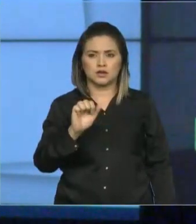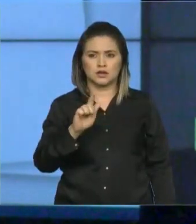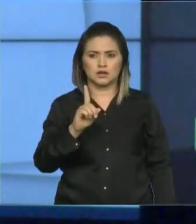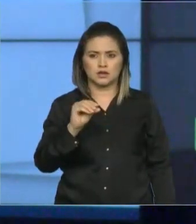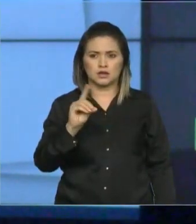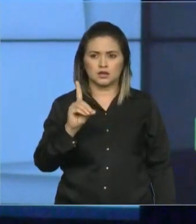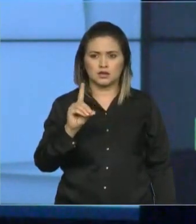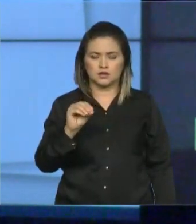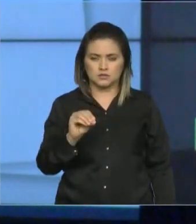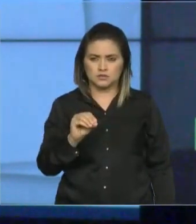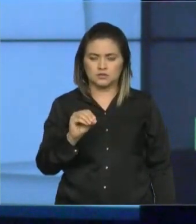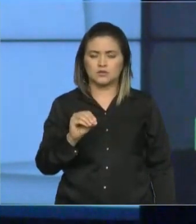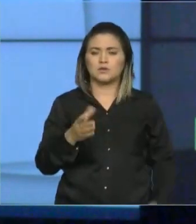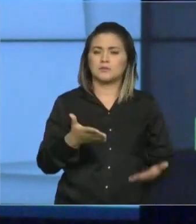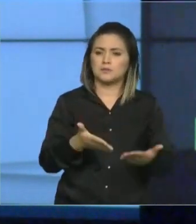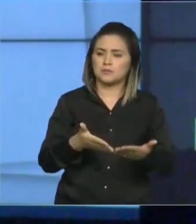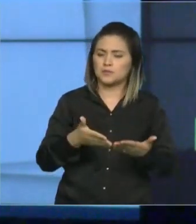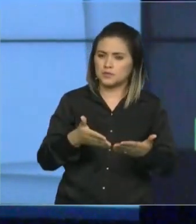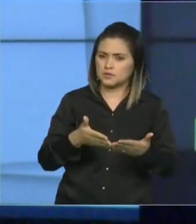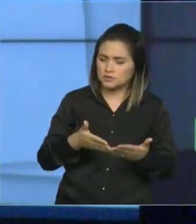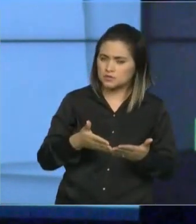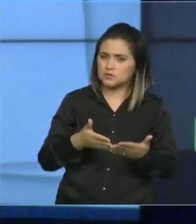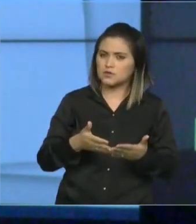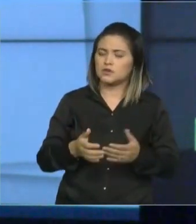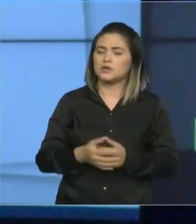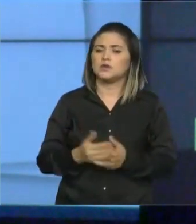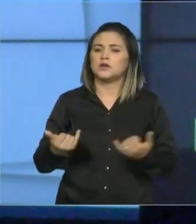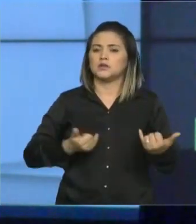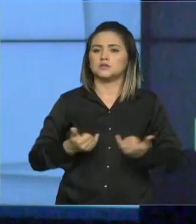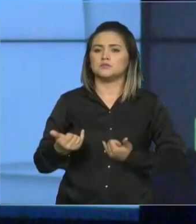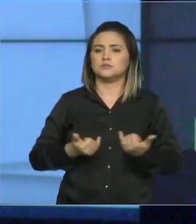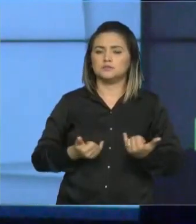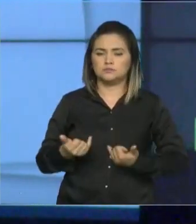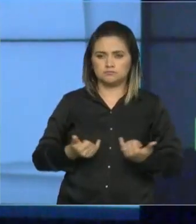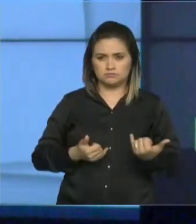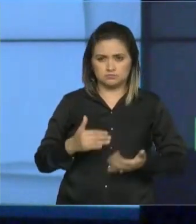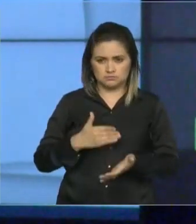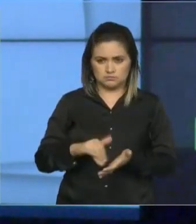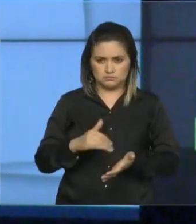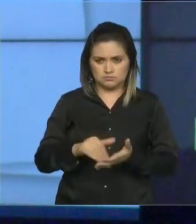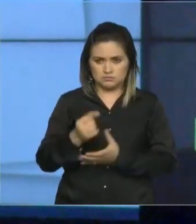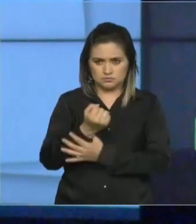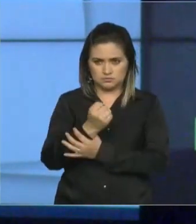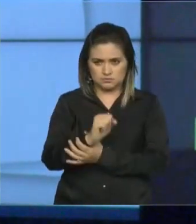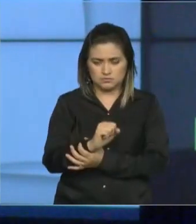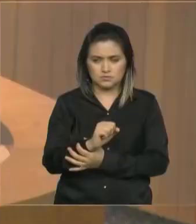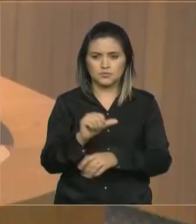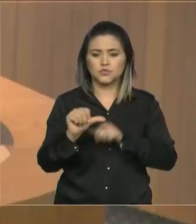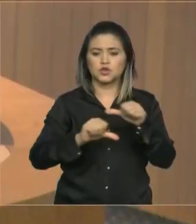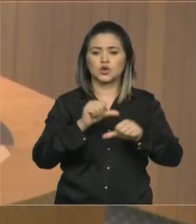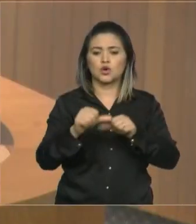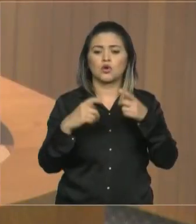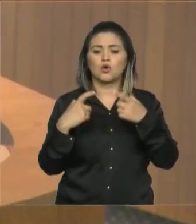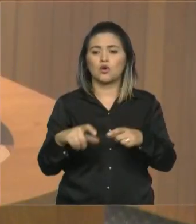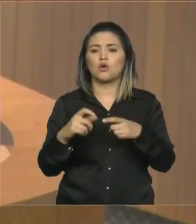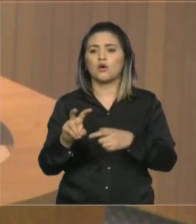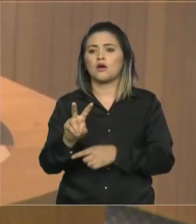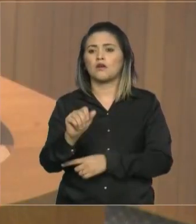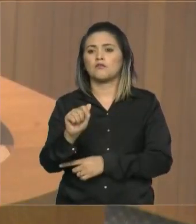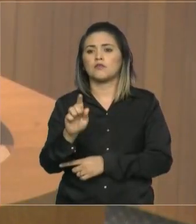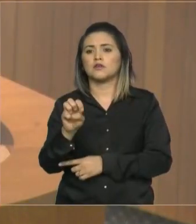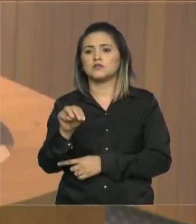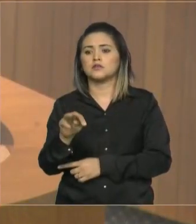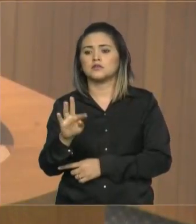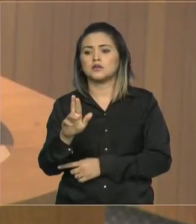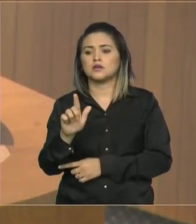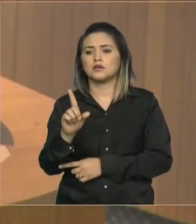requerendo informações ao secretário de segurança e a imediata remoção do delegado de Vargem Grande para onde quer